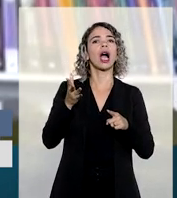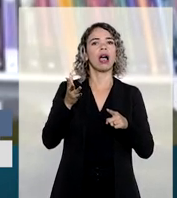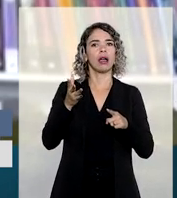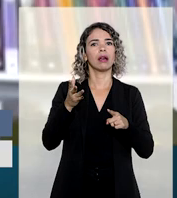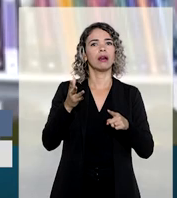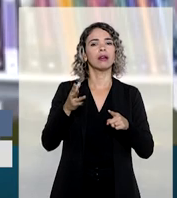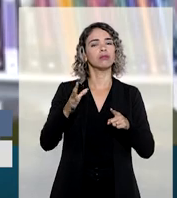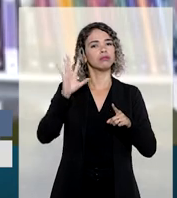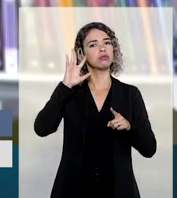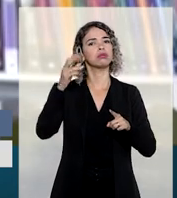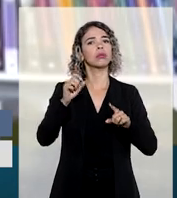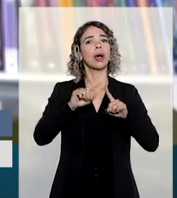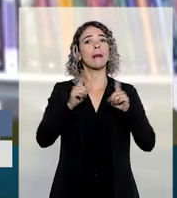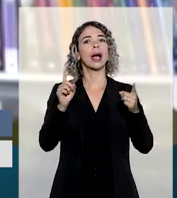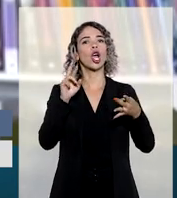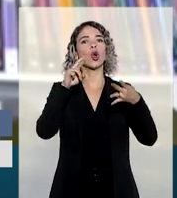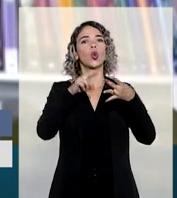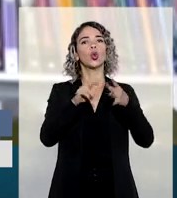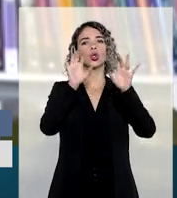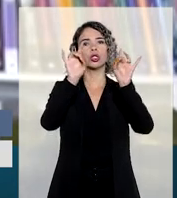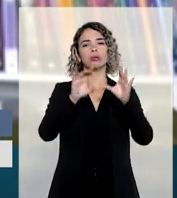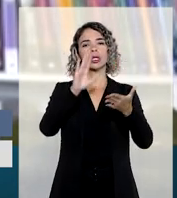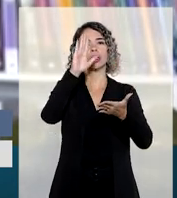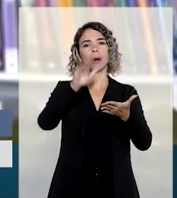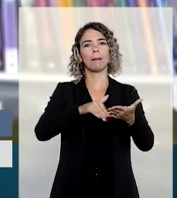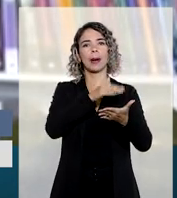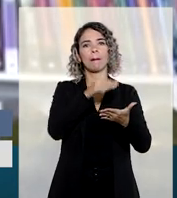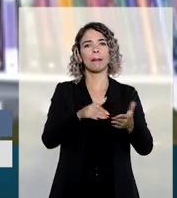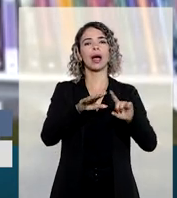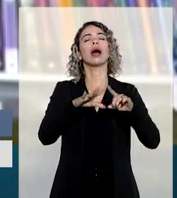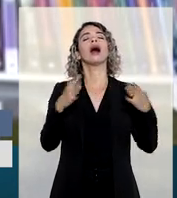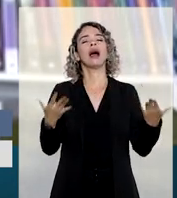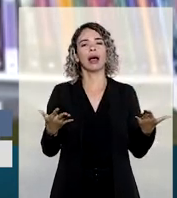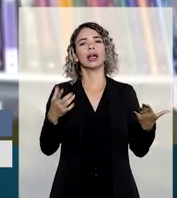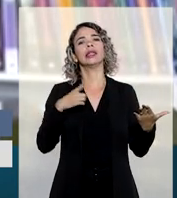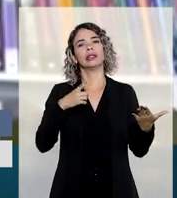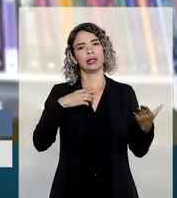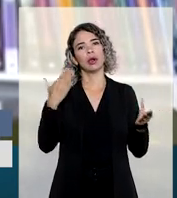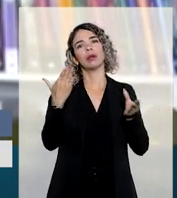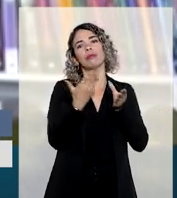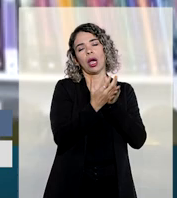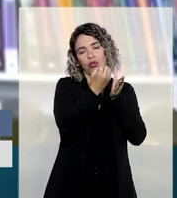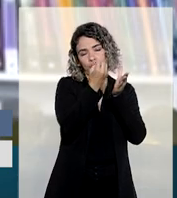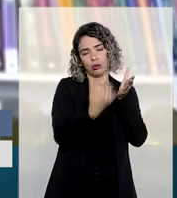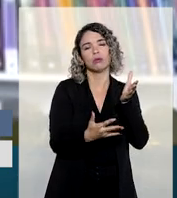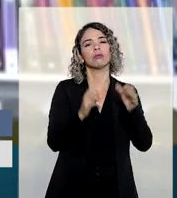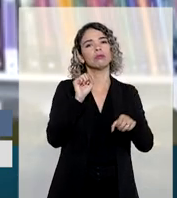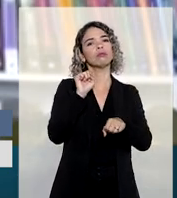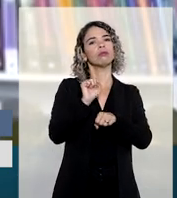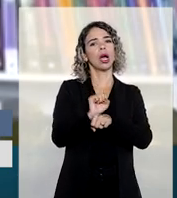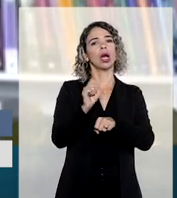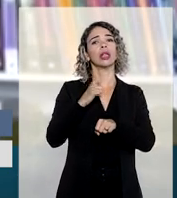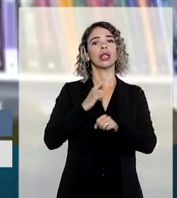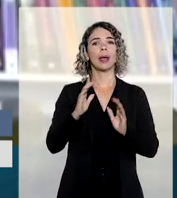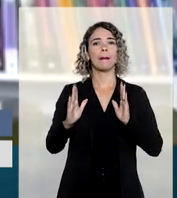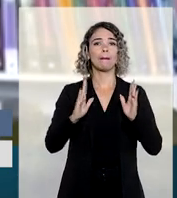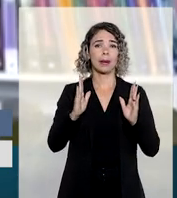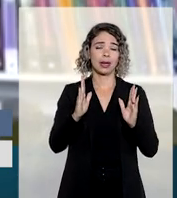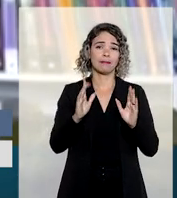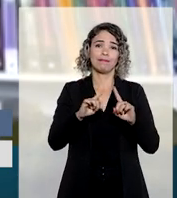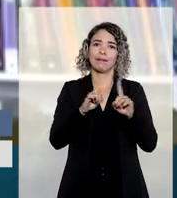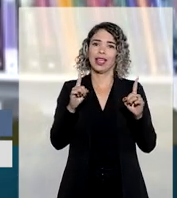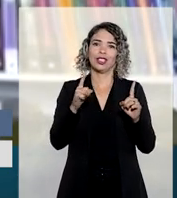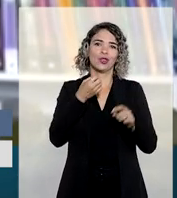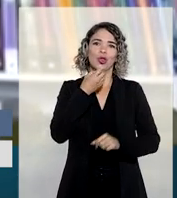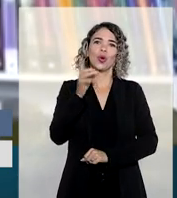recurso especial, porque realmente se mostraram necessários no caso concreto, aí o efeito interruptivo operaria. Mas veja que isso também não